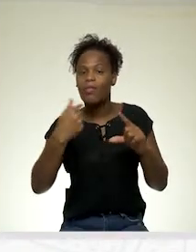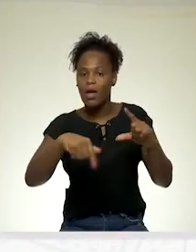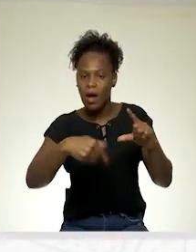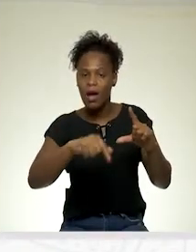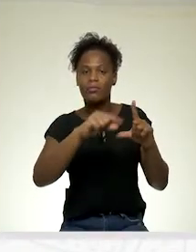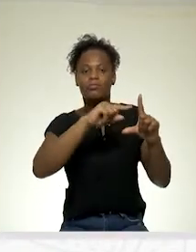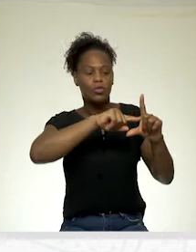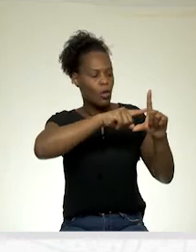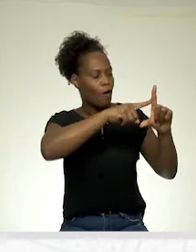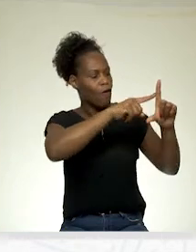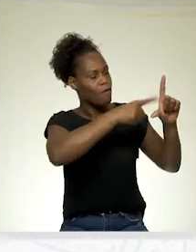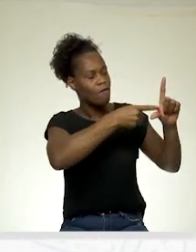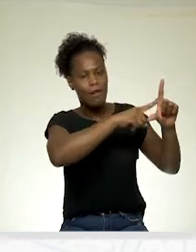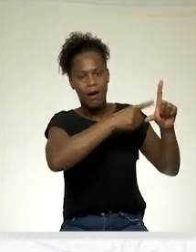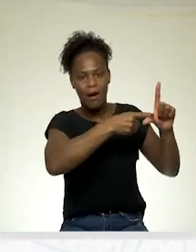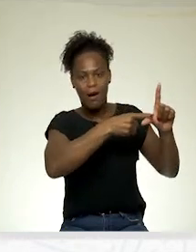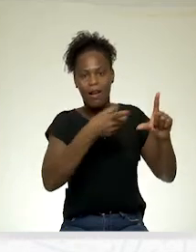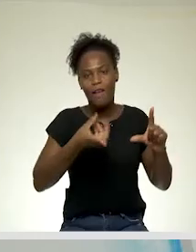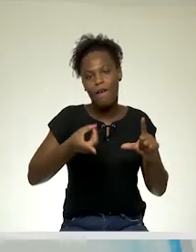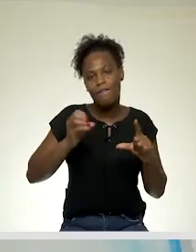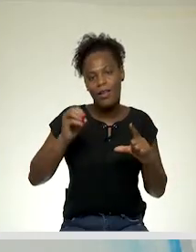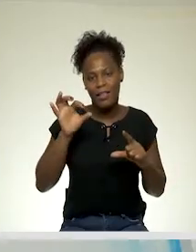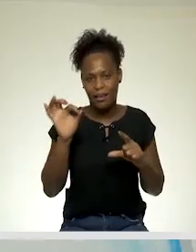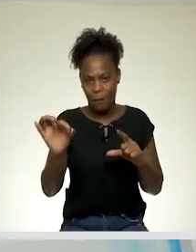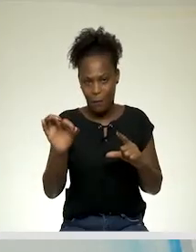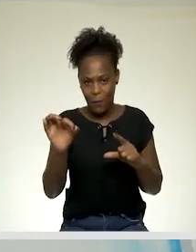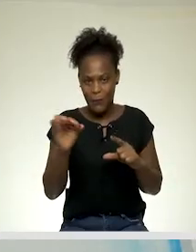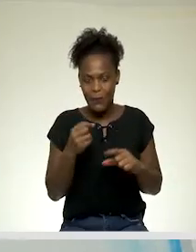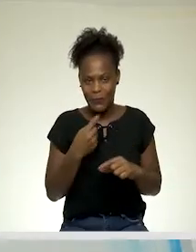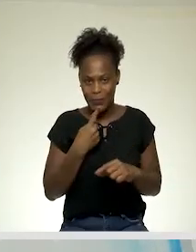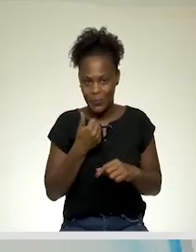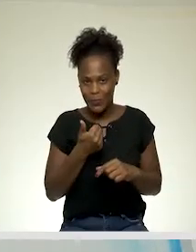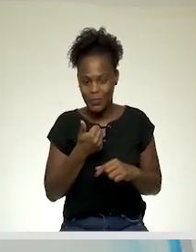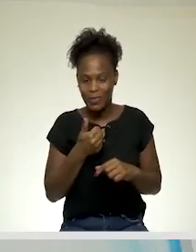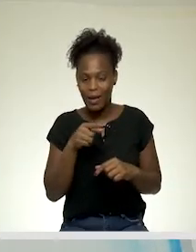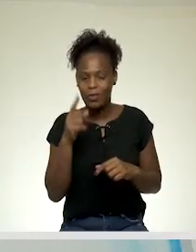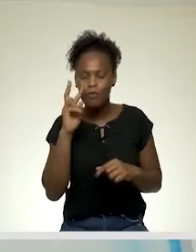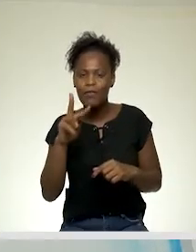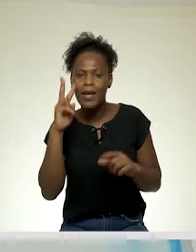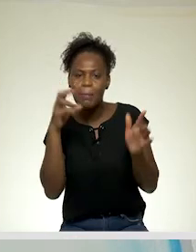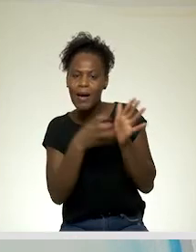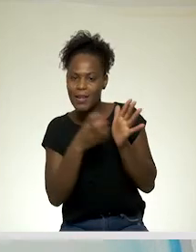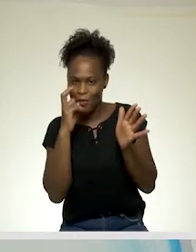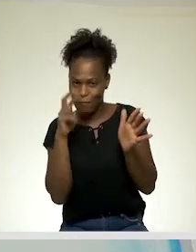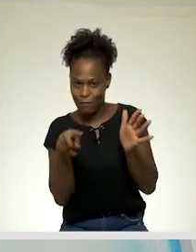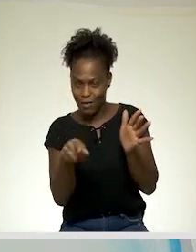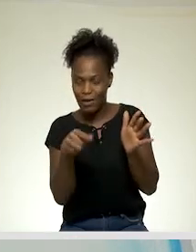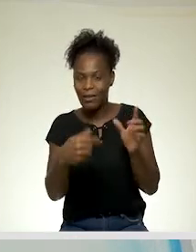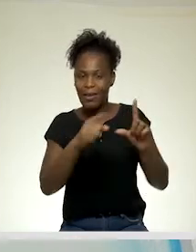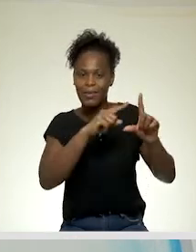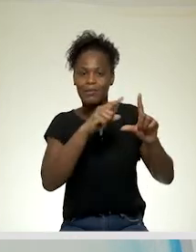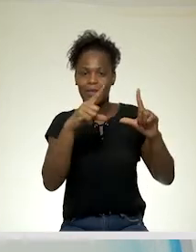triângulo que contém um ângulo reto, um ângulo de 90 graus. Aqui, vocês podem ver um